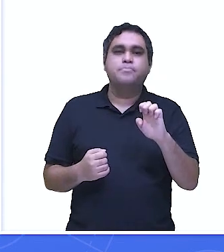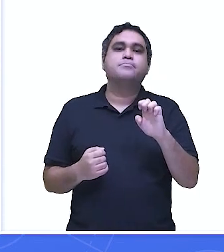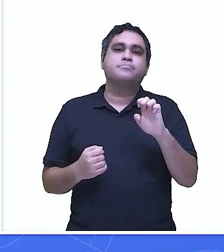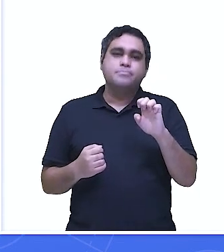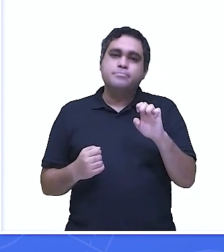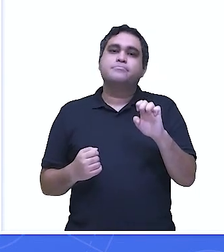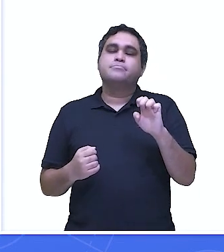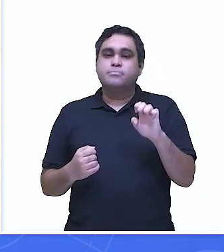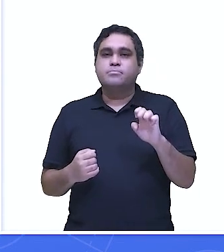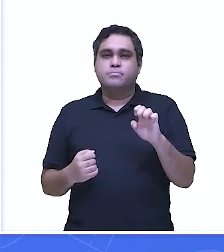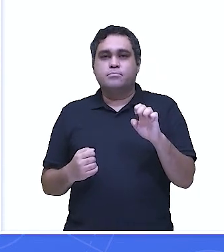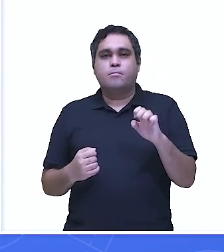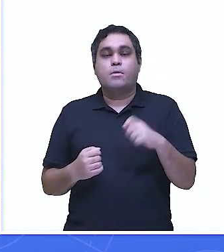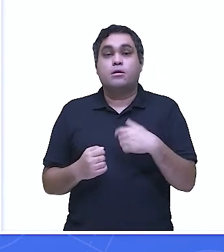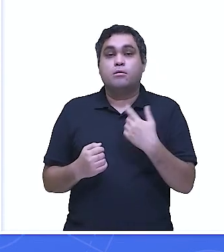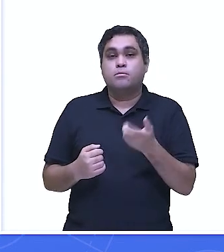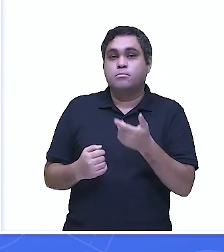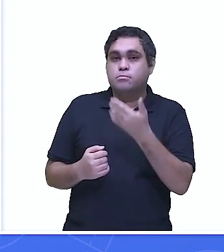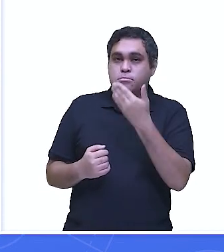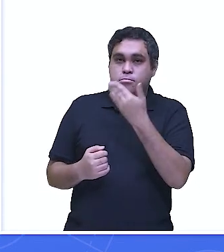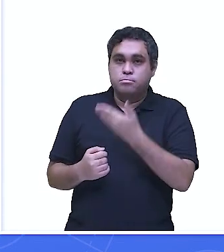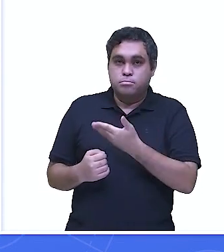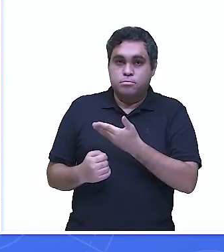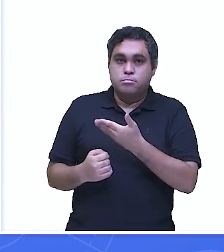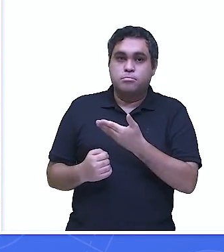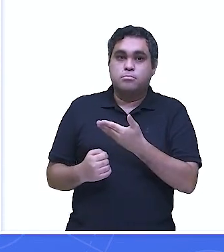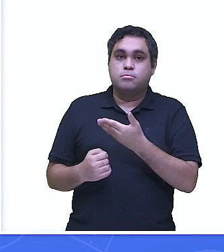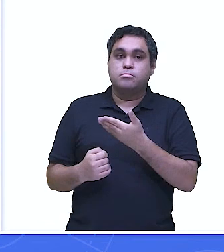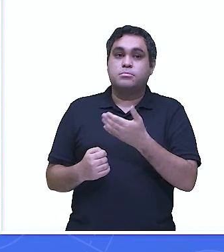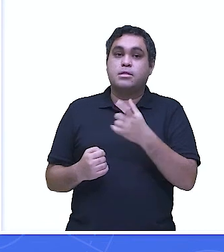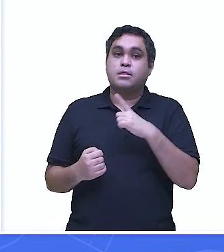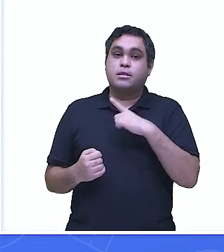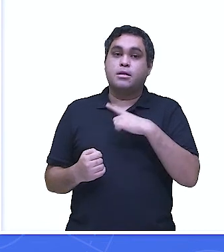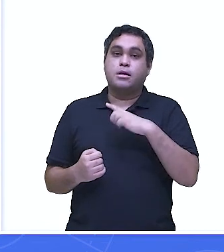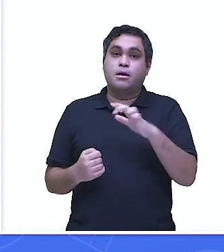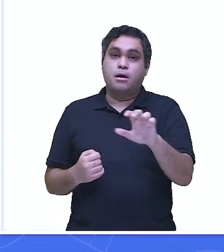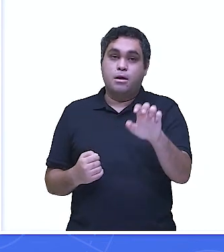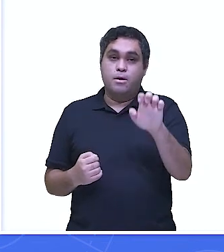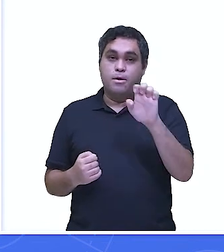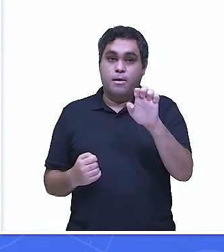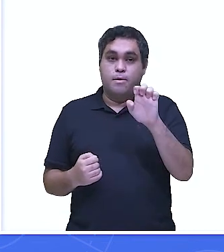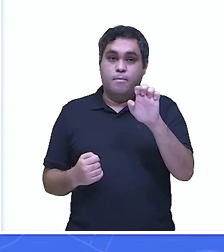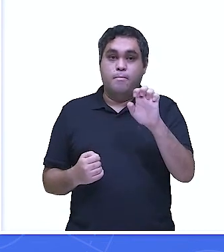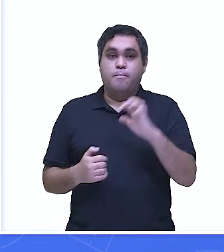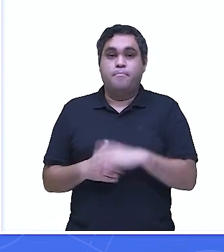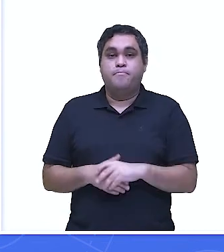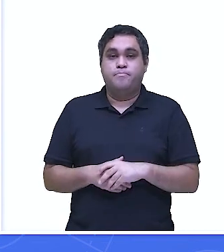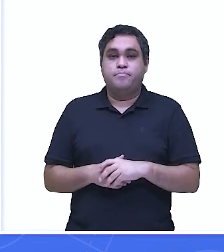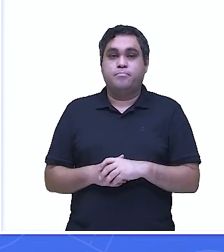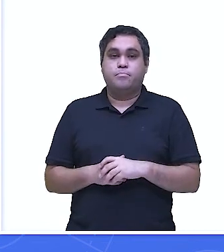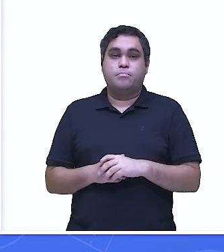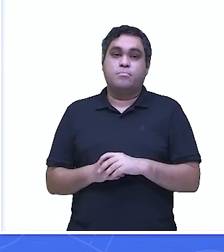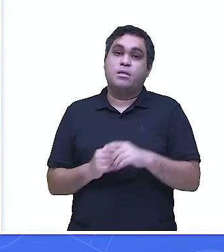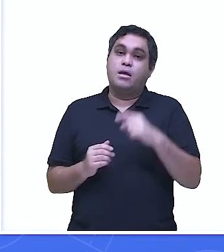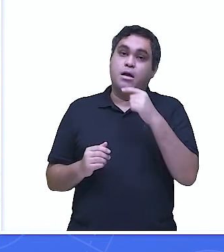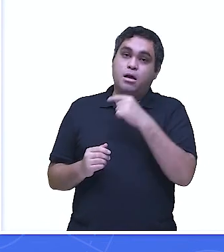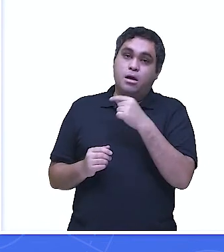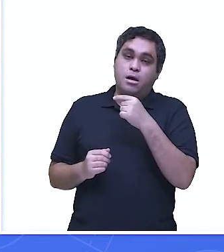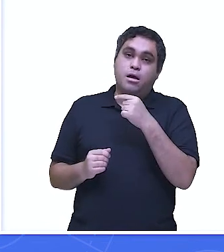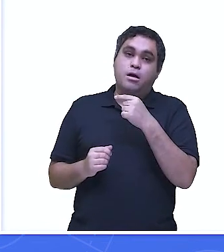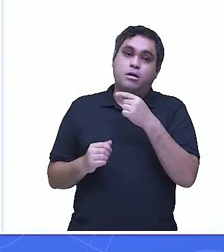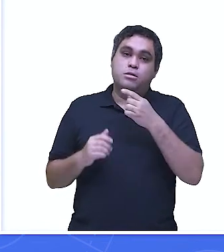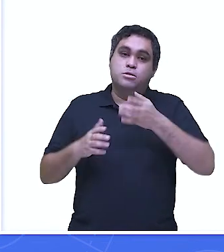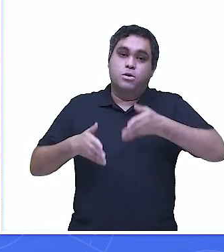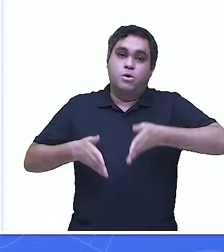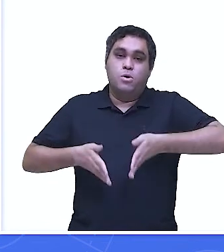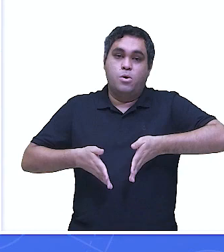gente. Então, temos aqui a letter A. Letter A. The Hall of North American